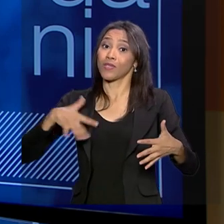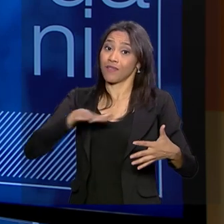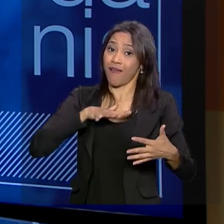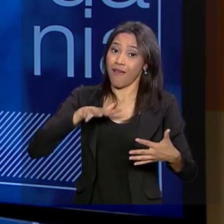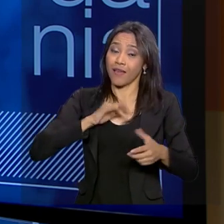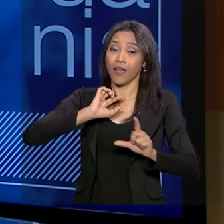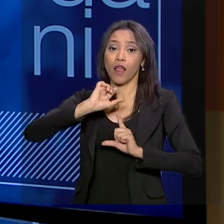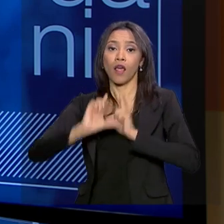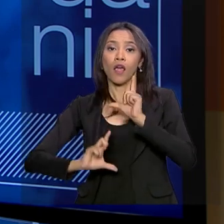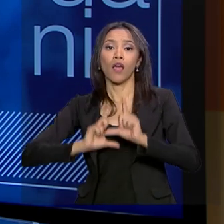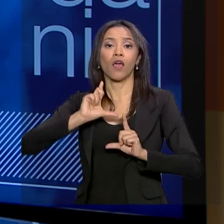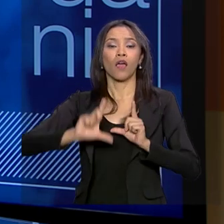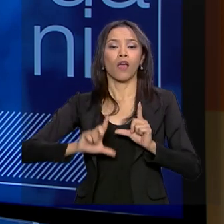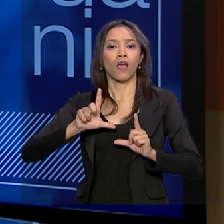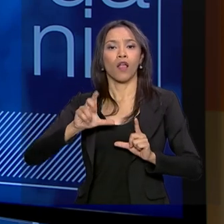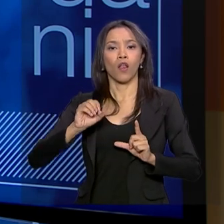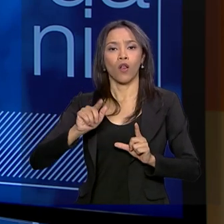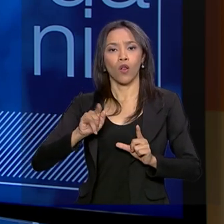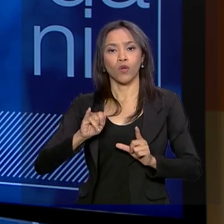um projeto que o Cruzeiro